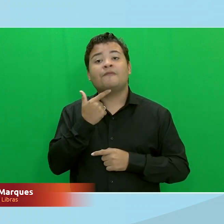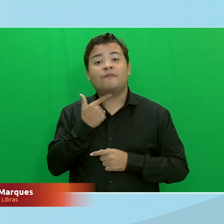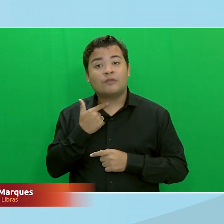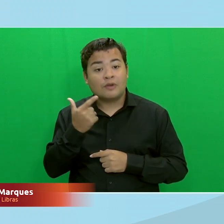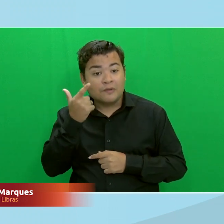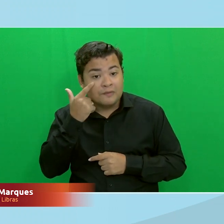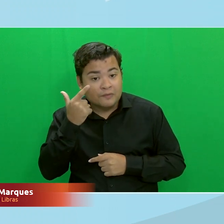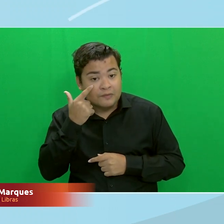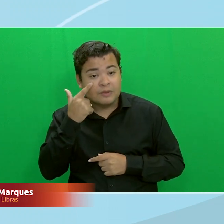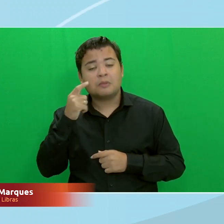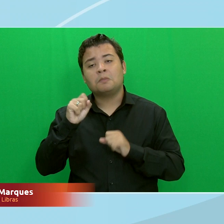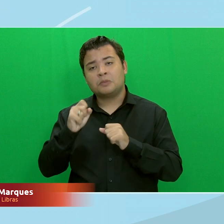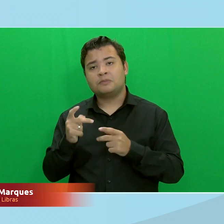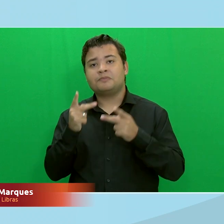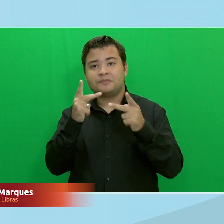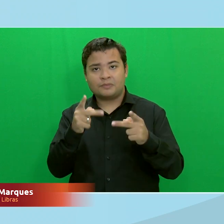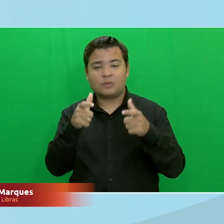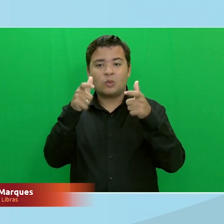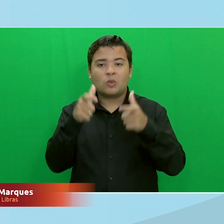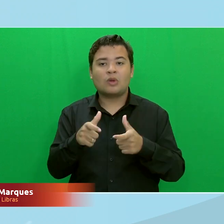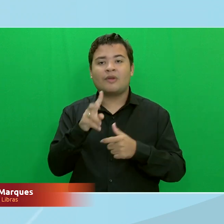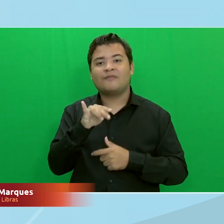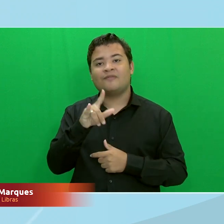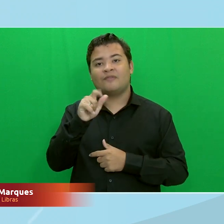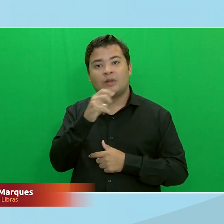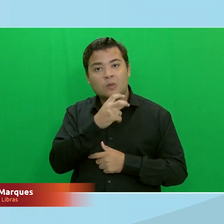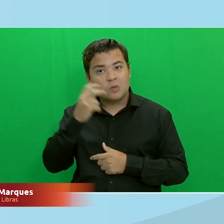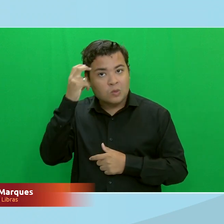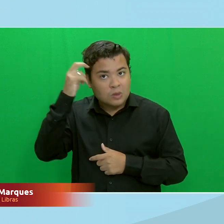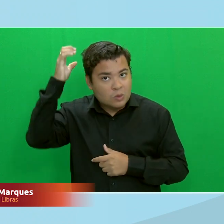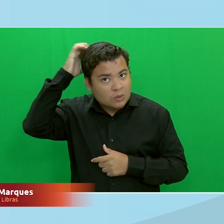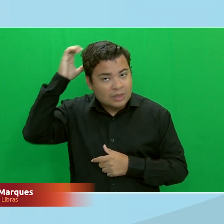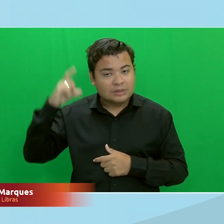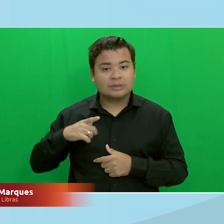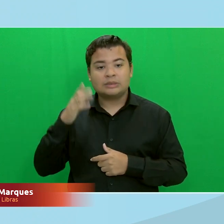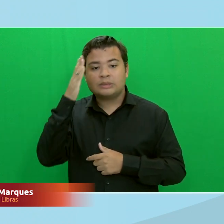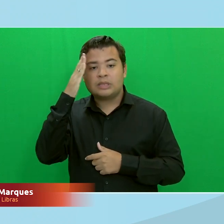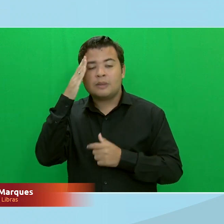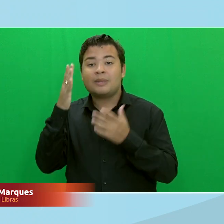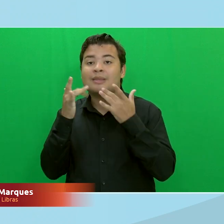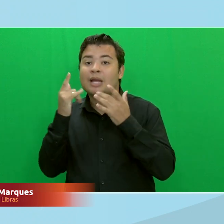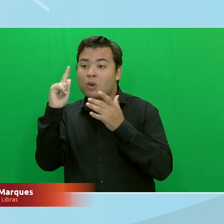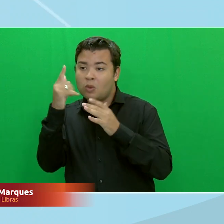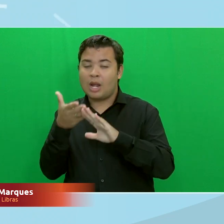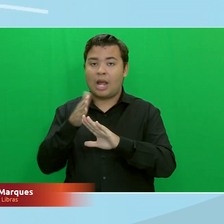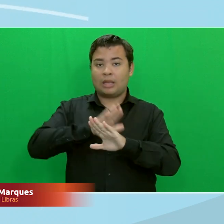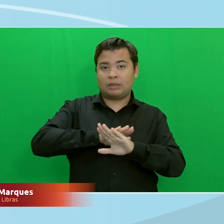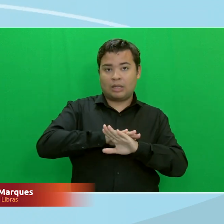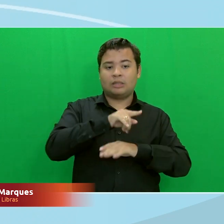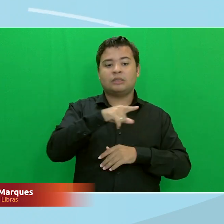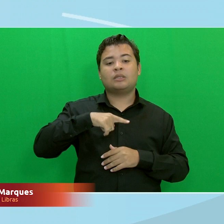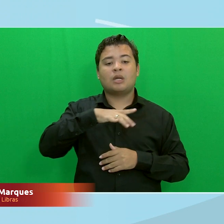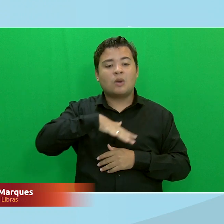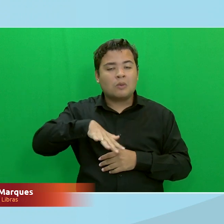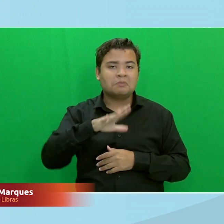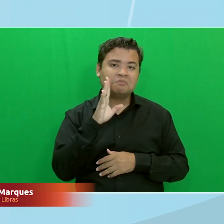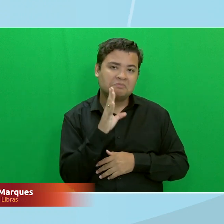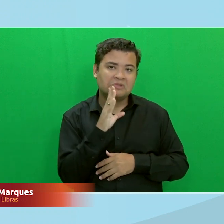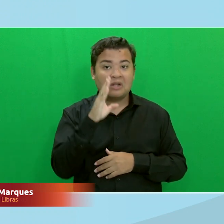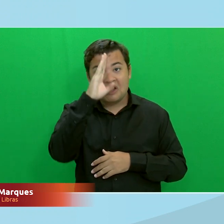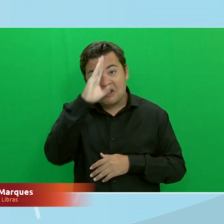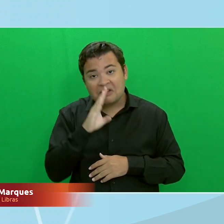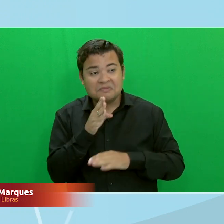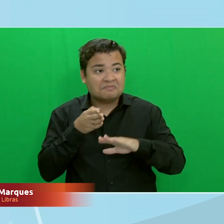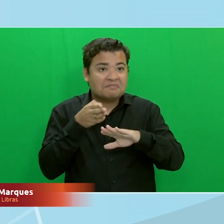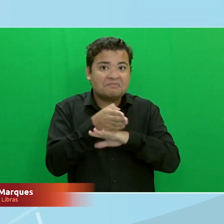lá então na Vila Cultural Cora Coralina, atrás do Teatro Goiânia, um espaço bem bacana, gratuito e facinho